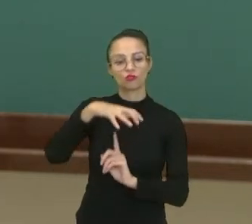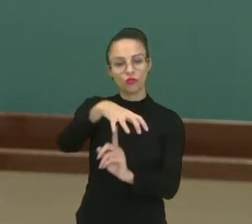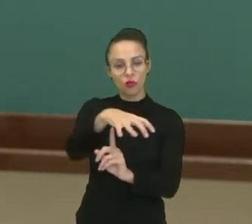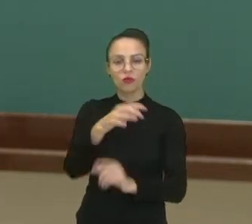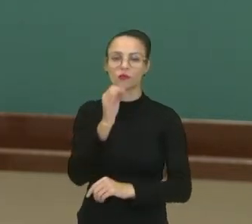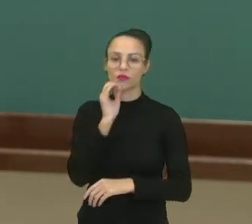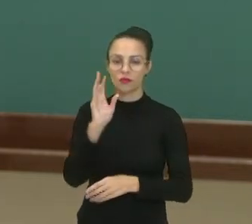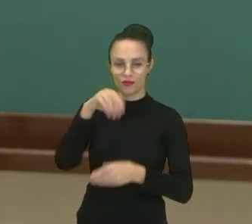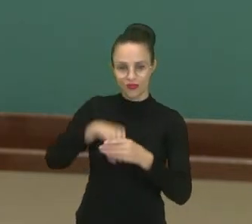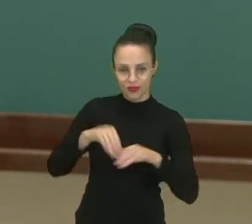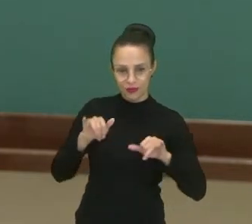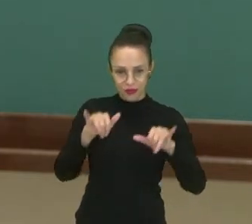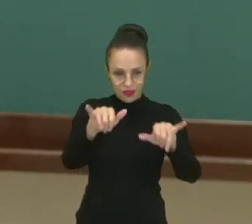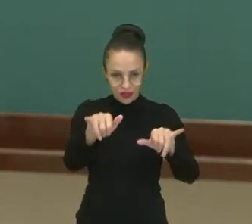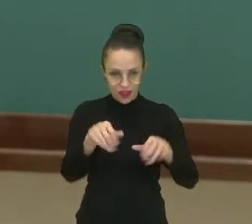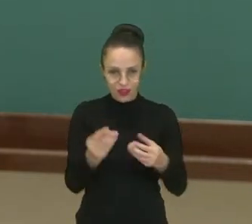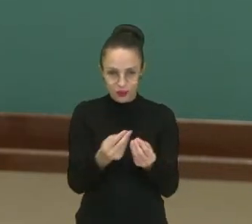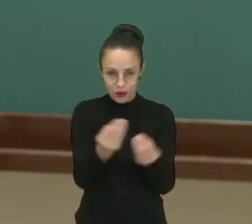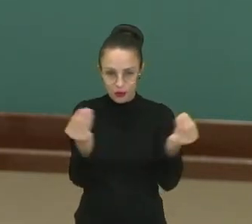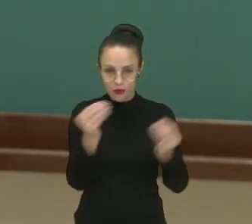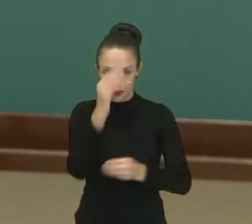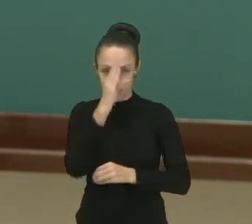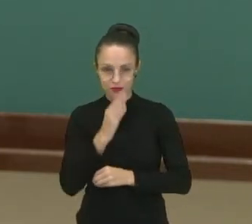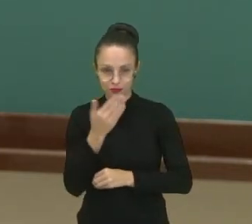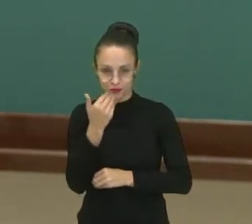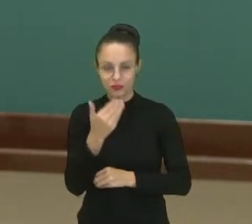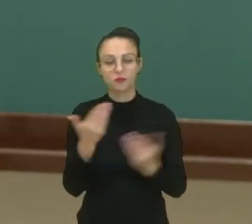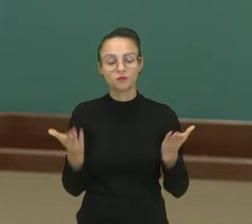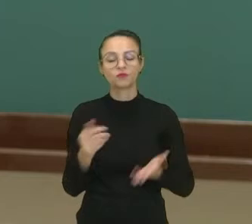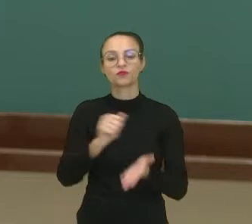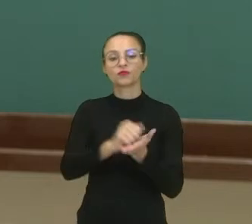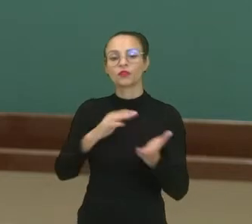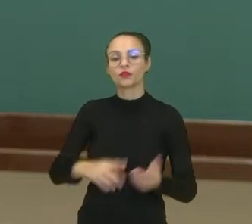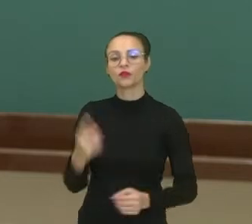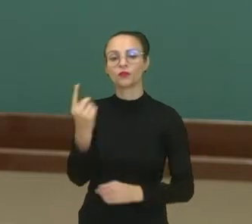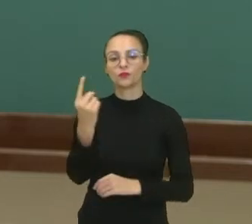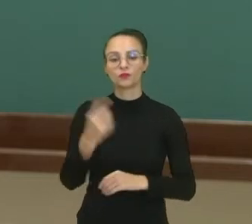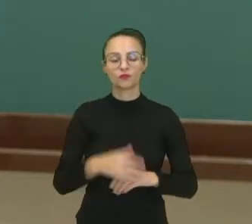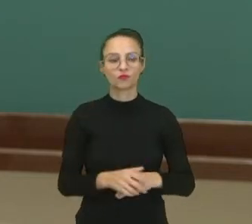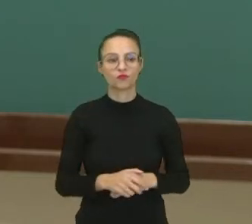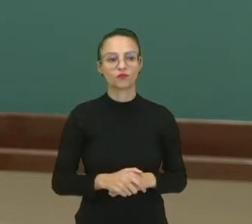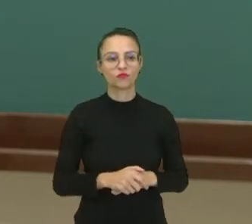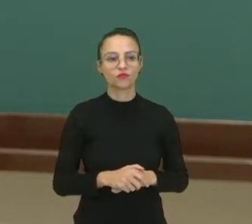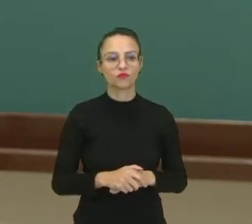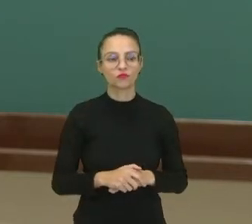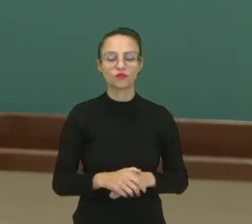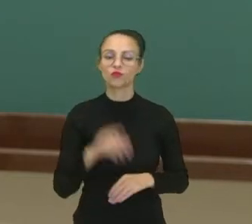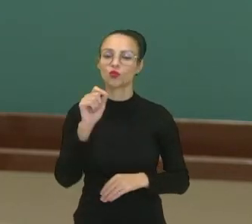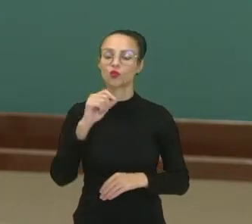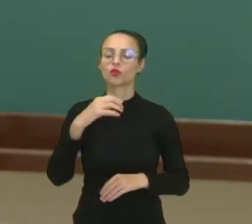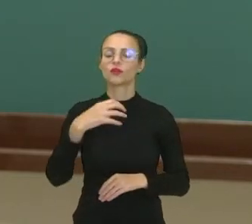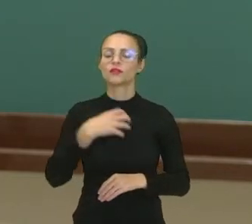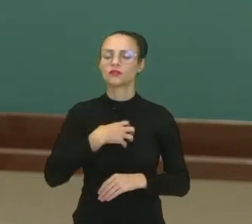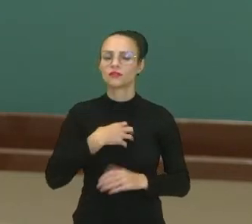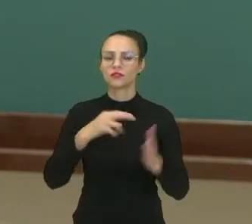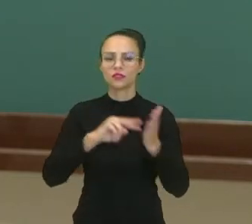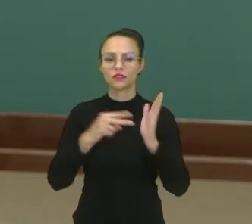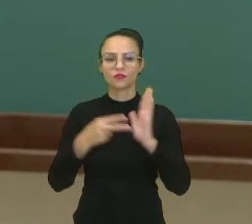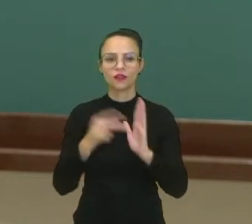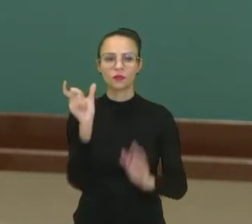mercado. Atividade 1, vamos lá conhecer? Qual é o sentido da palavra